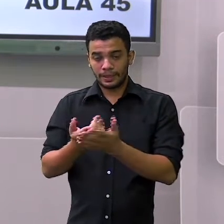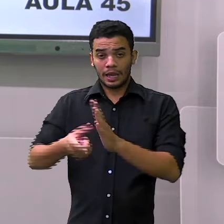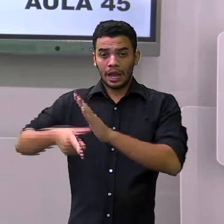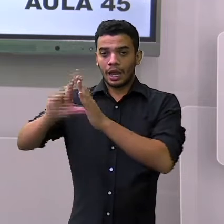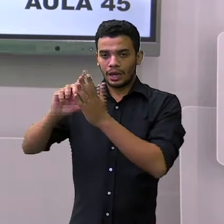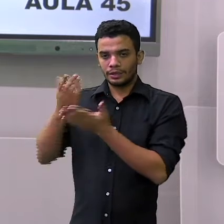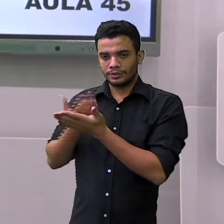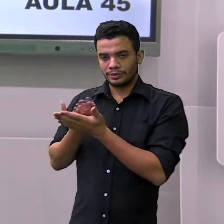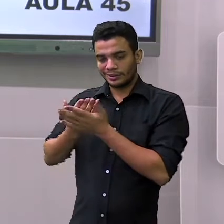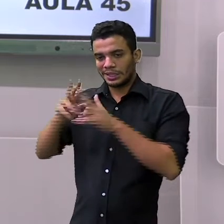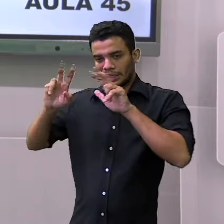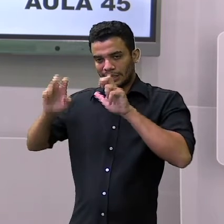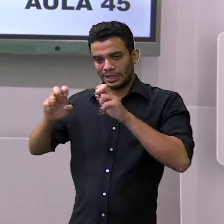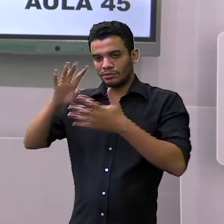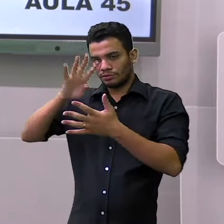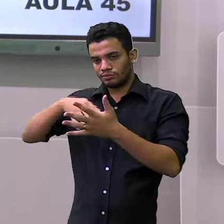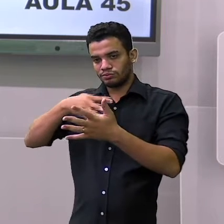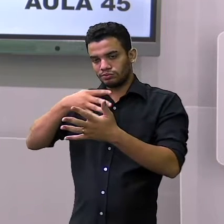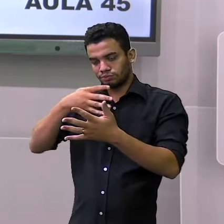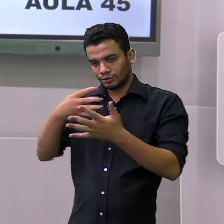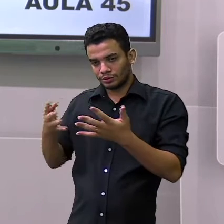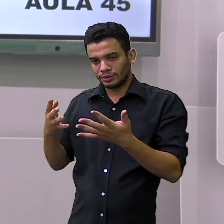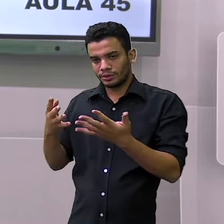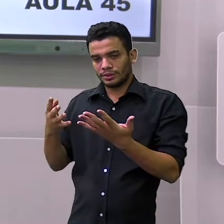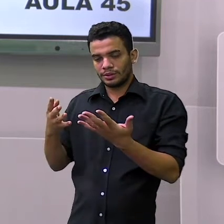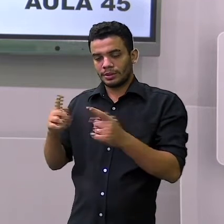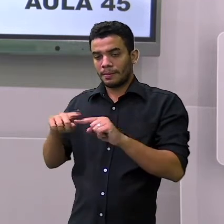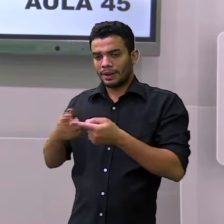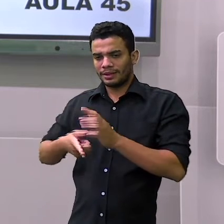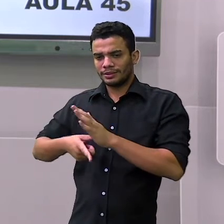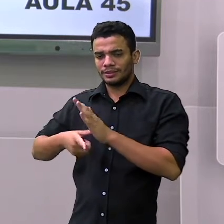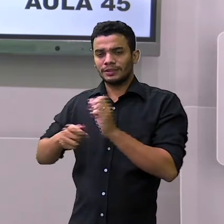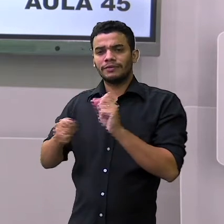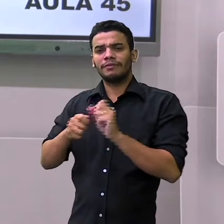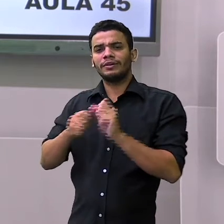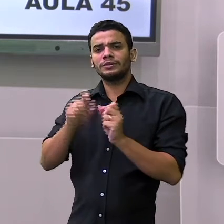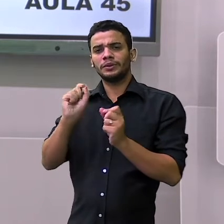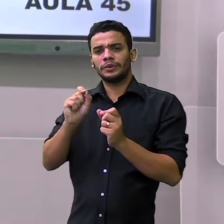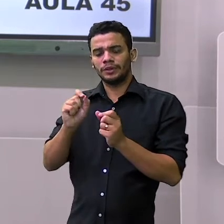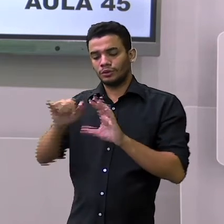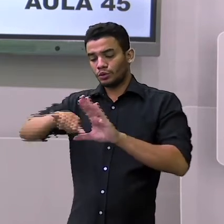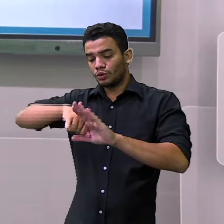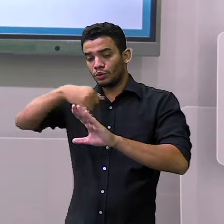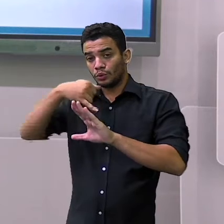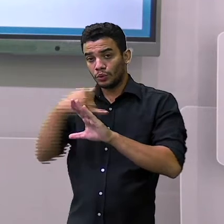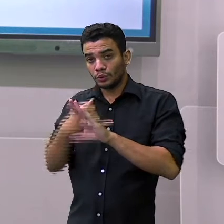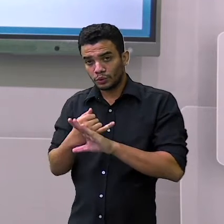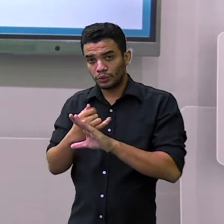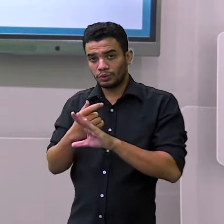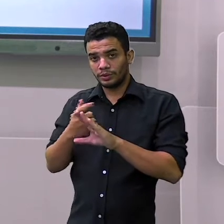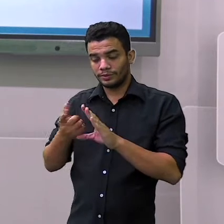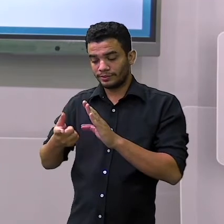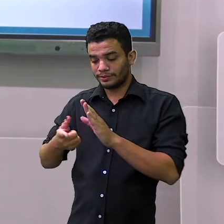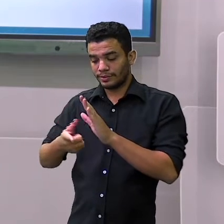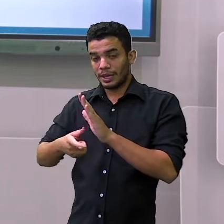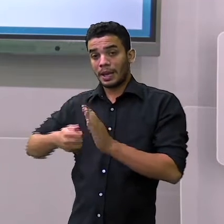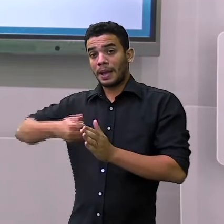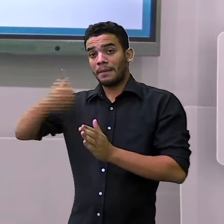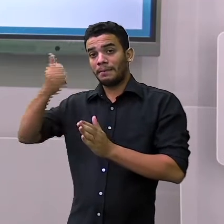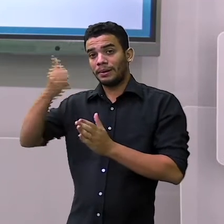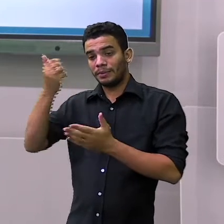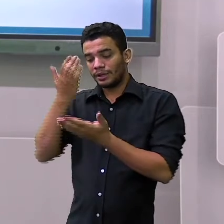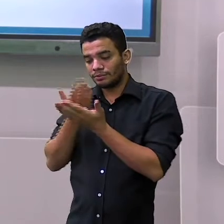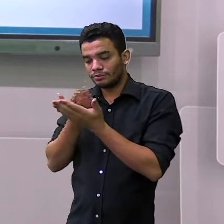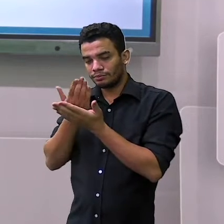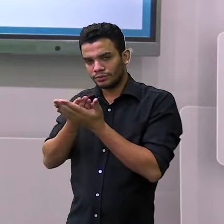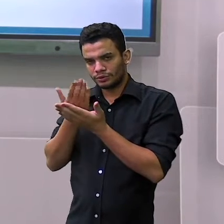esta aula novamente no nosso canal no YouTube, SMED-GV, ok? Pegue suas atividades e as atividades que